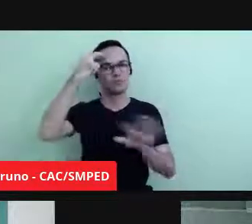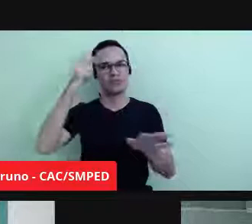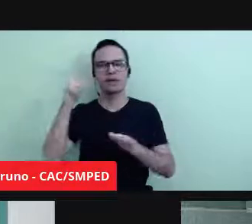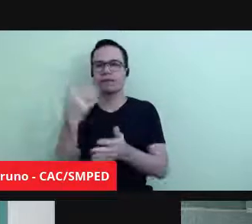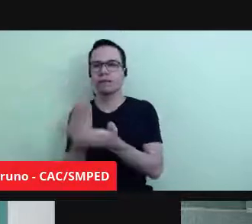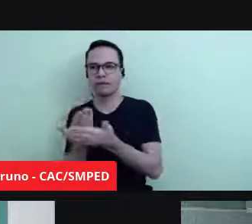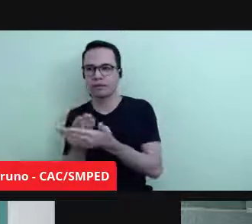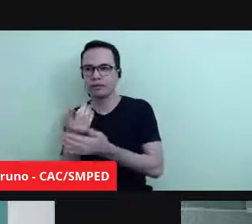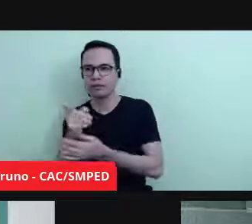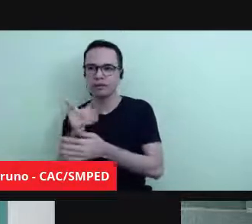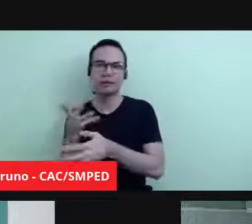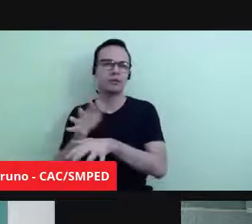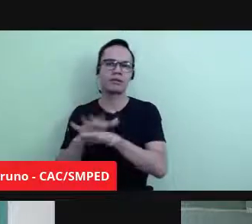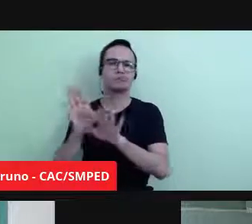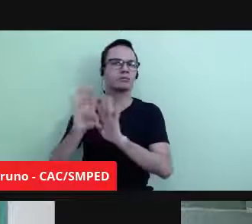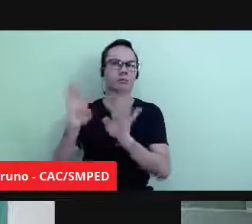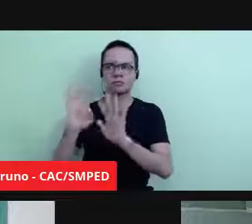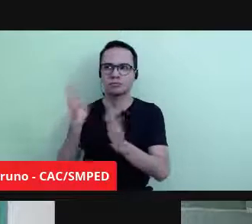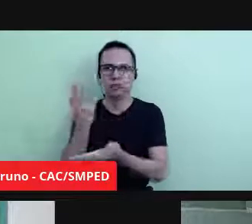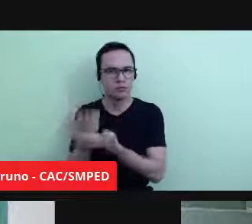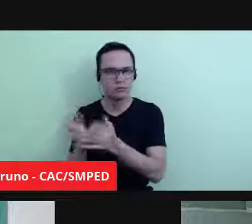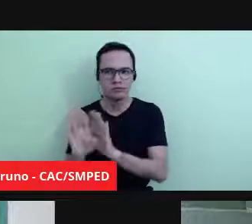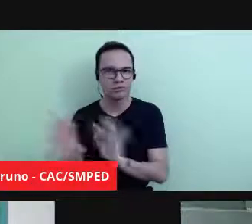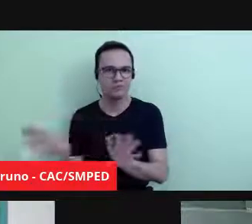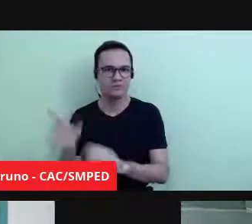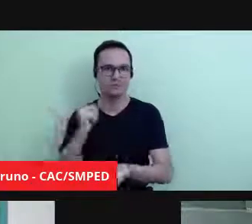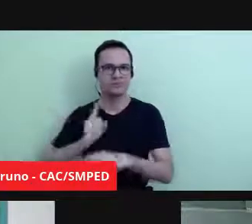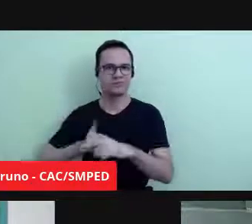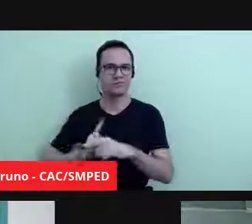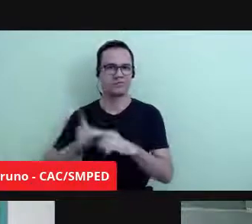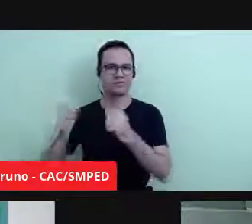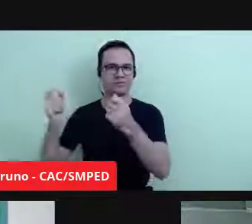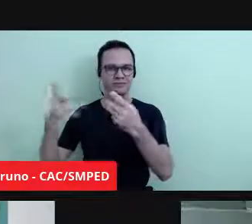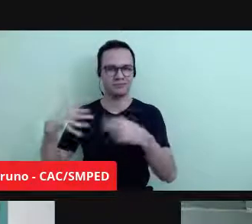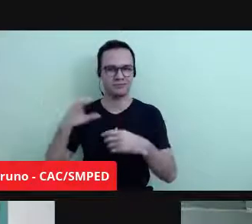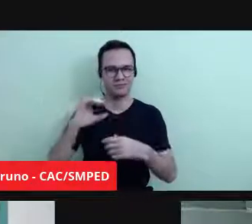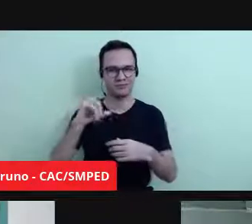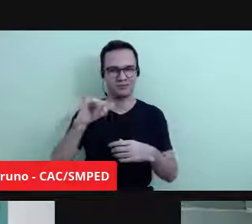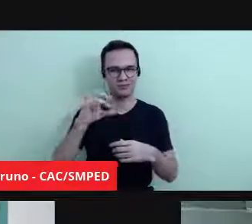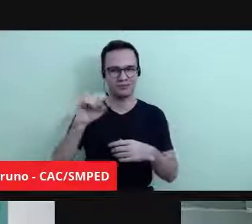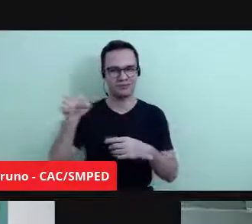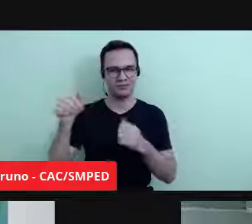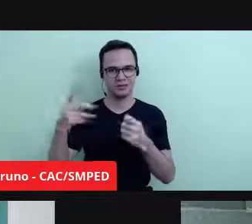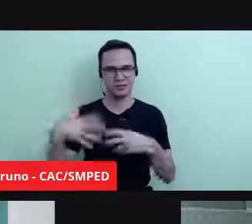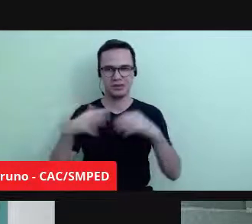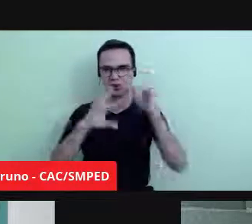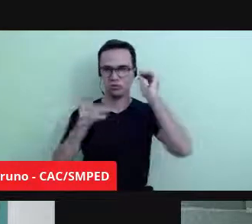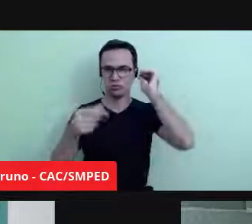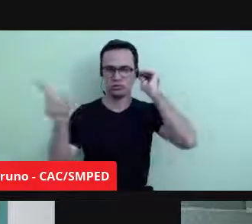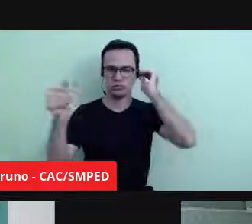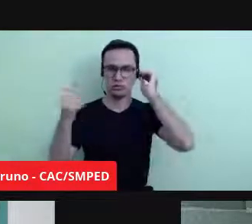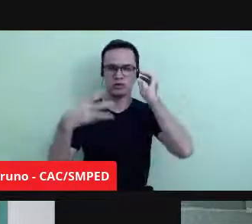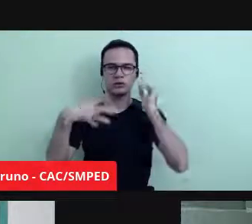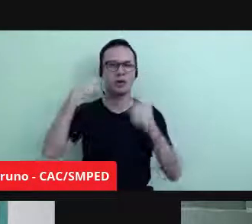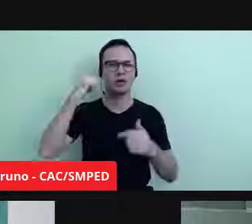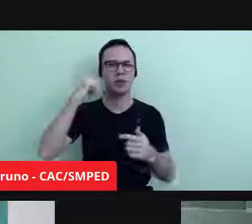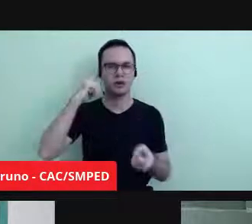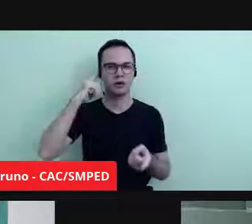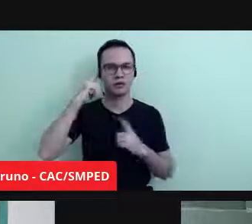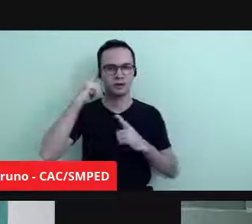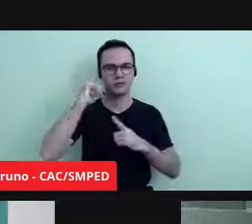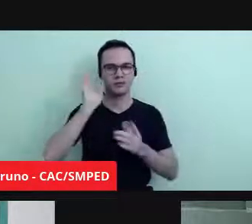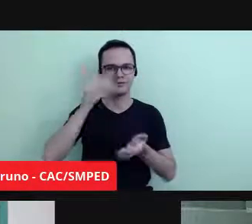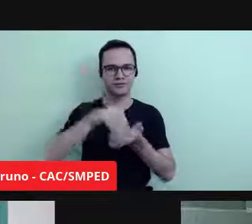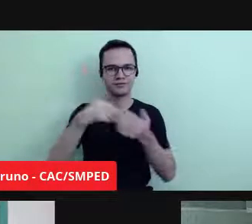e fale só de educação, porque como disse o Cláudio, né, agora também em toda a fala dele, destacando agora no